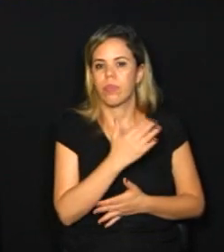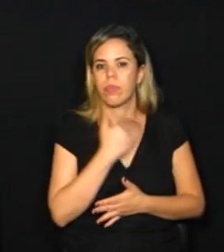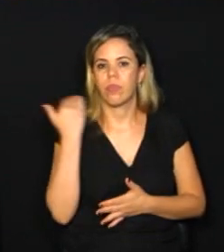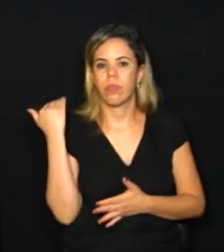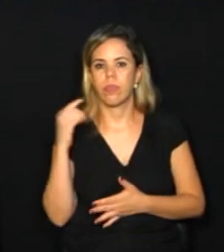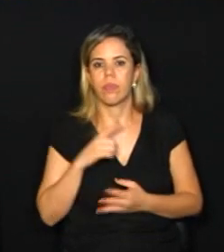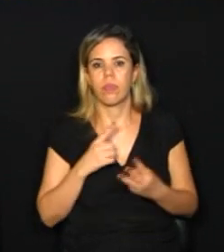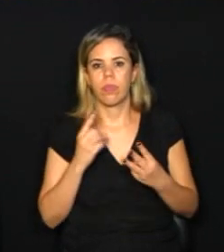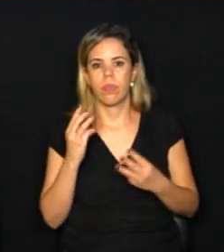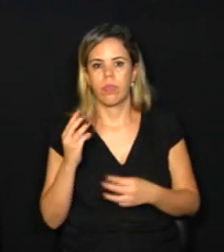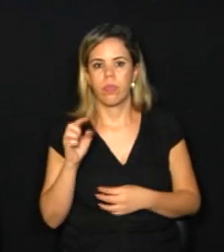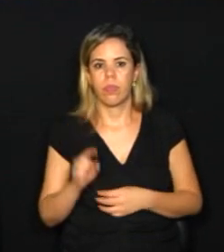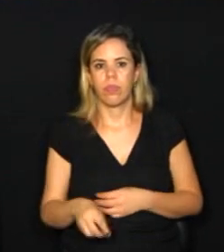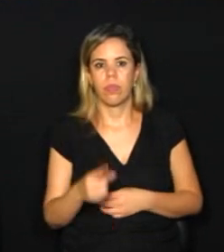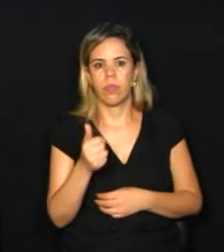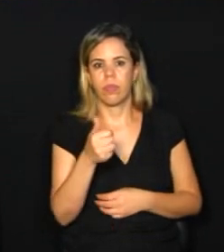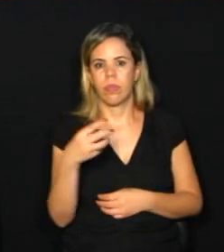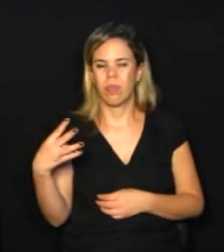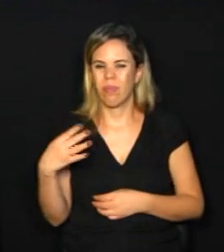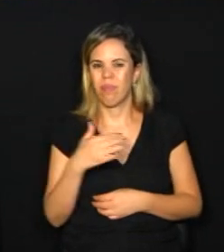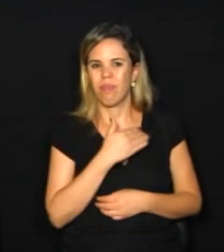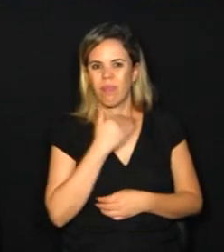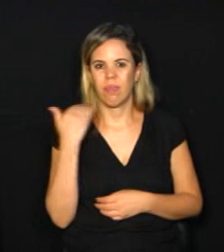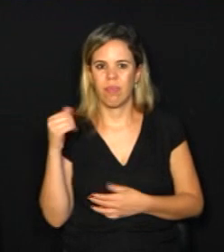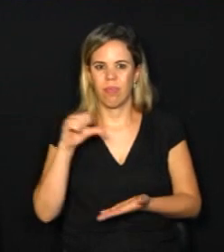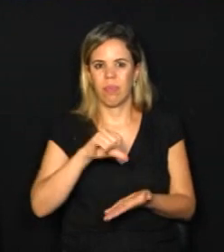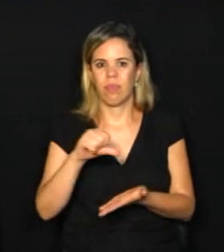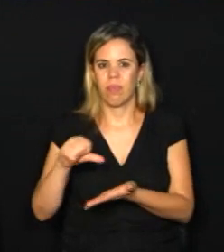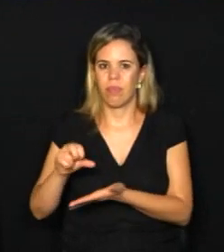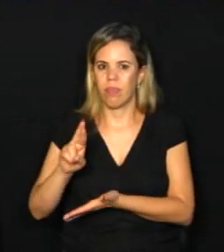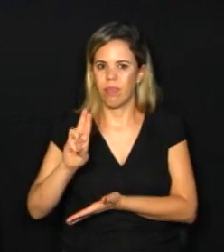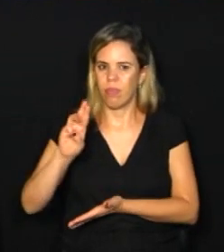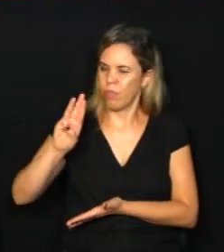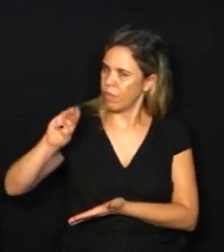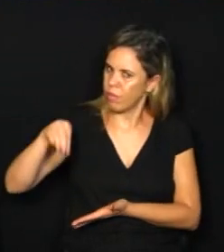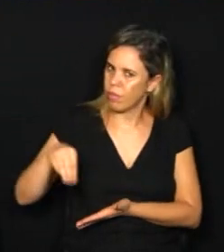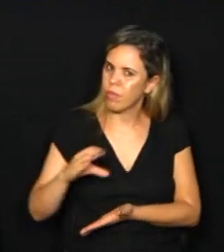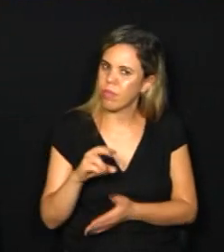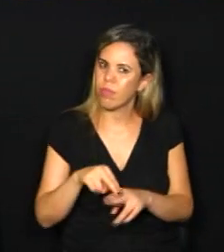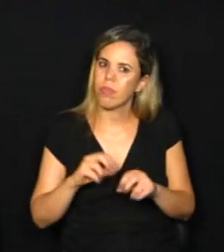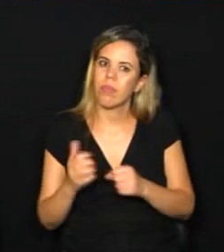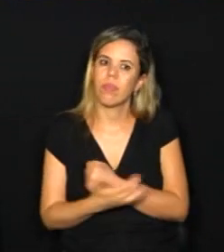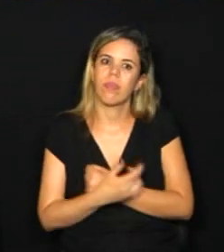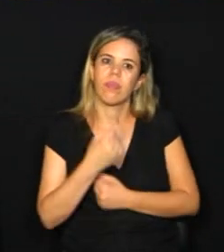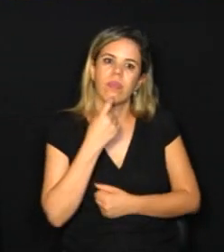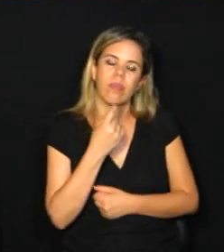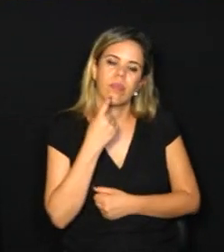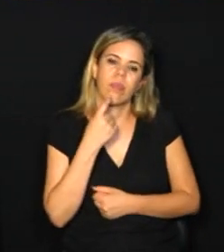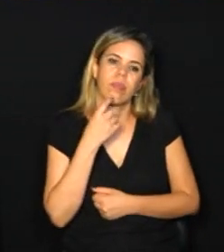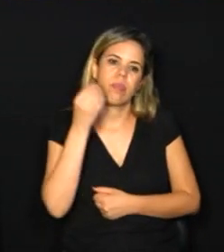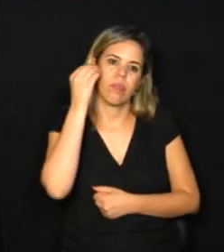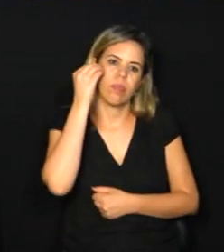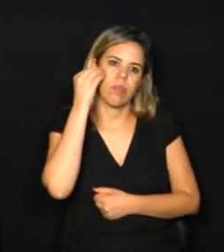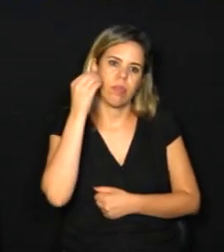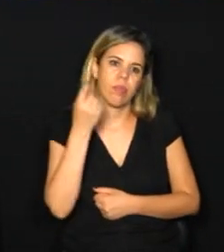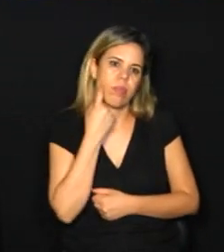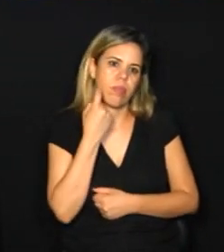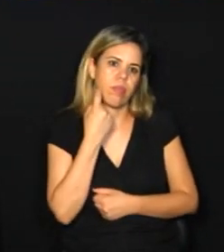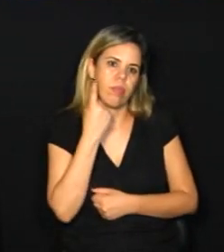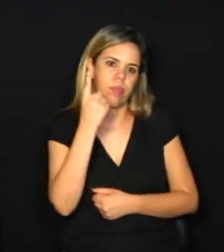Gabriel, 3.114 mortes na RMC devido à Covid-19. Campinas, até esta sexta-feira,